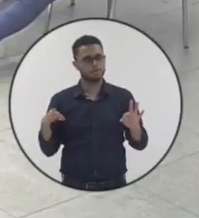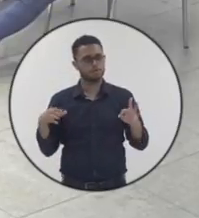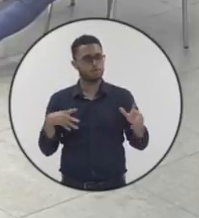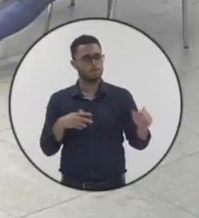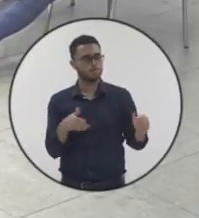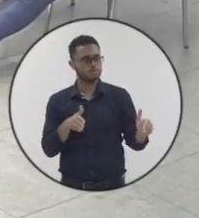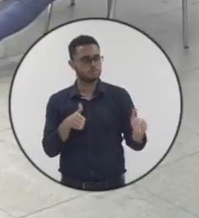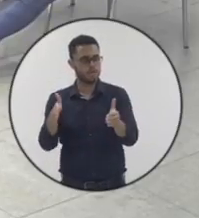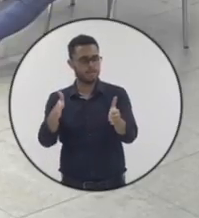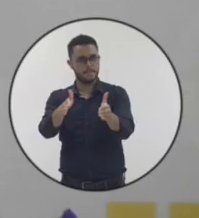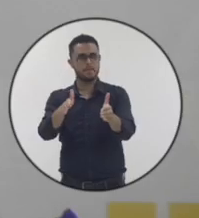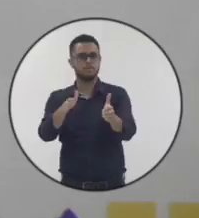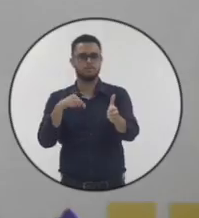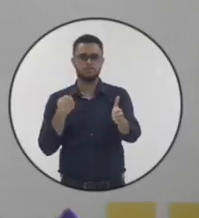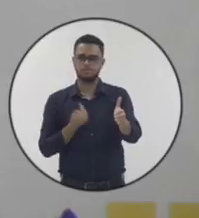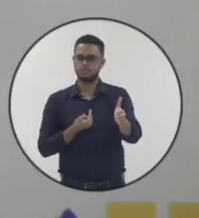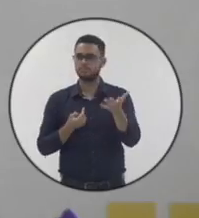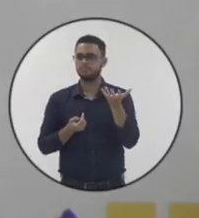nós